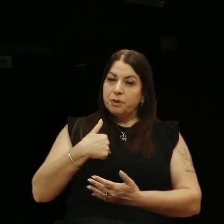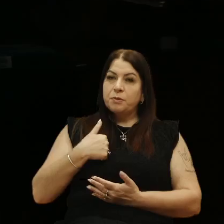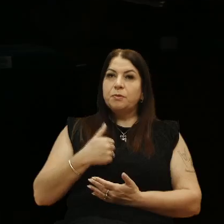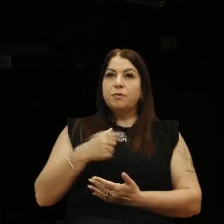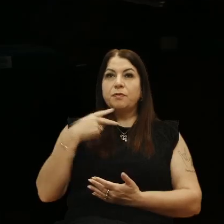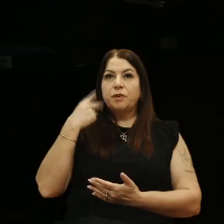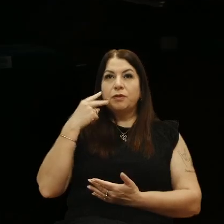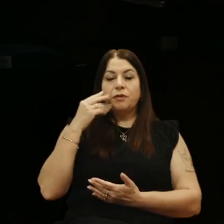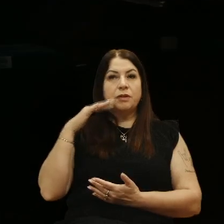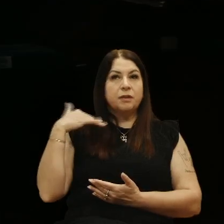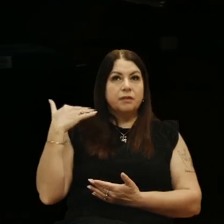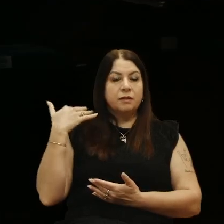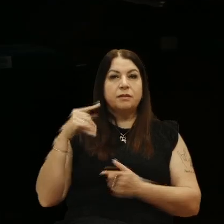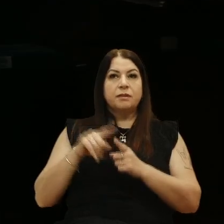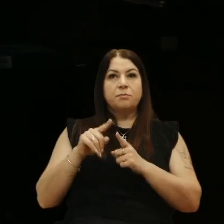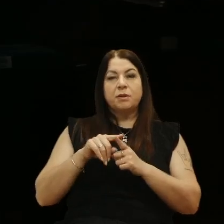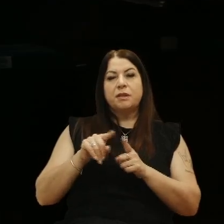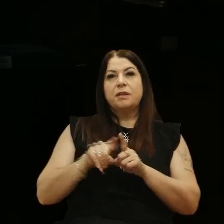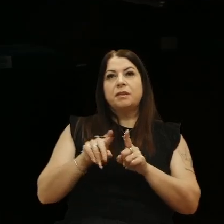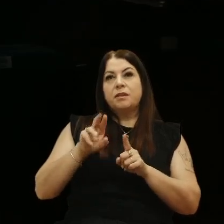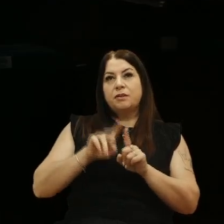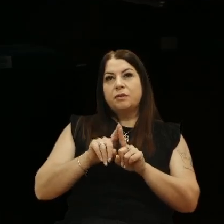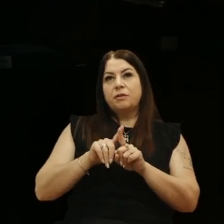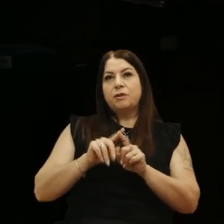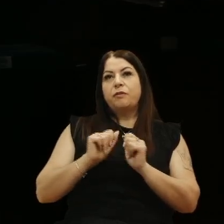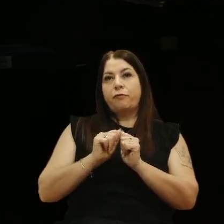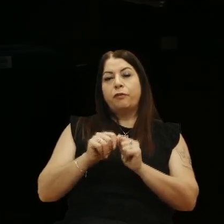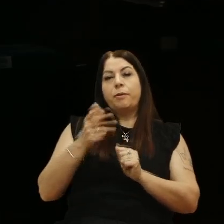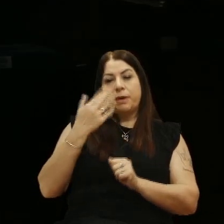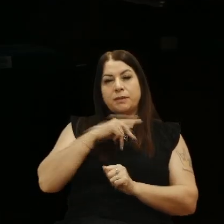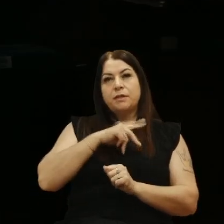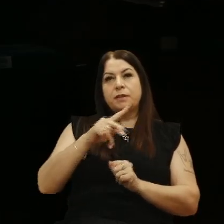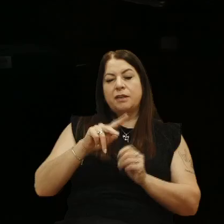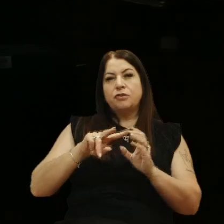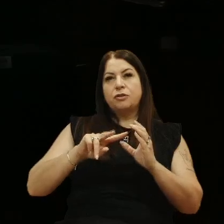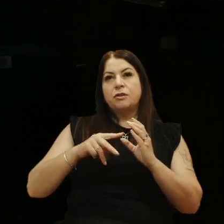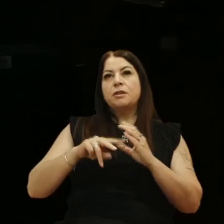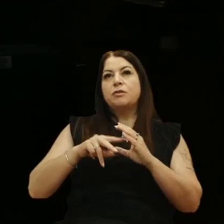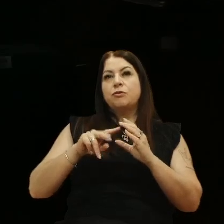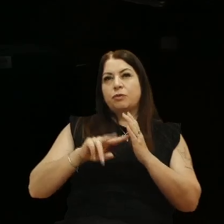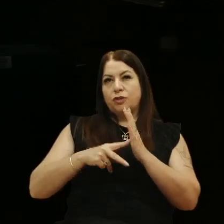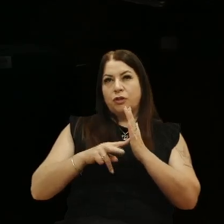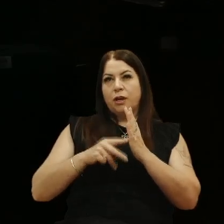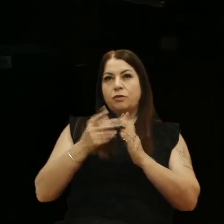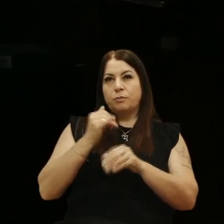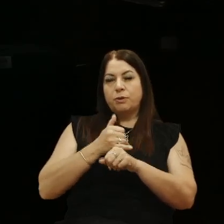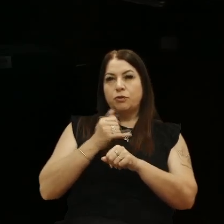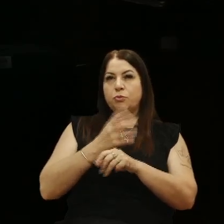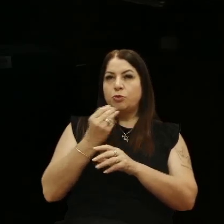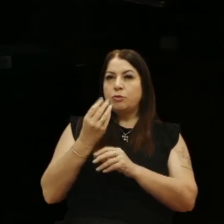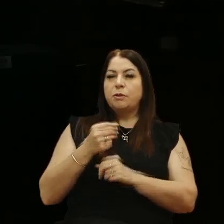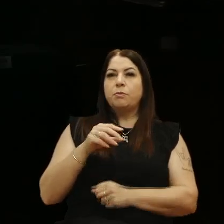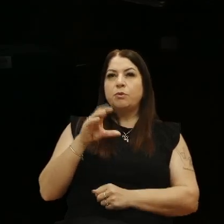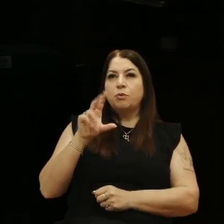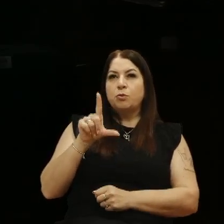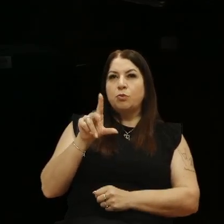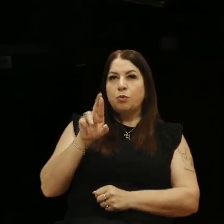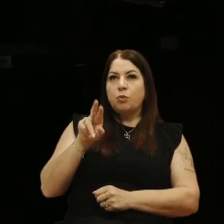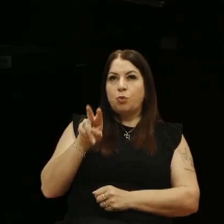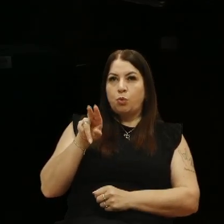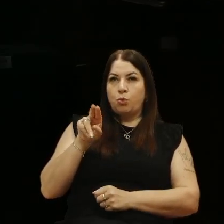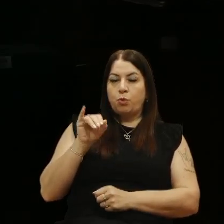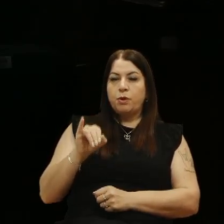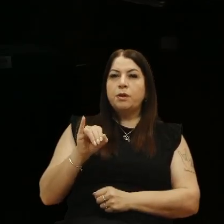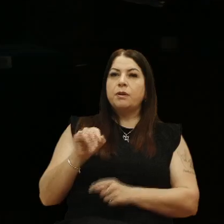vereadora Andressa, também dirigente dos sindicatos metalúrgicos por muito tempo, o seu Rui Carlos Batista, que teve a oportunidade nessa vida de conviver com